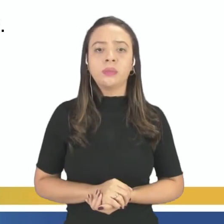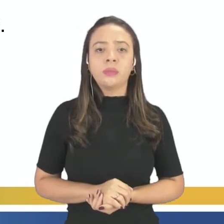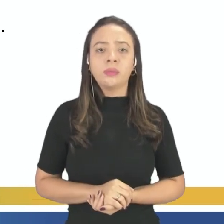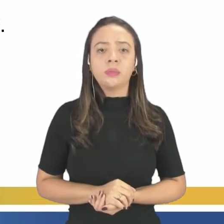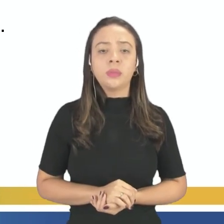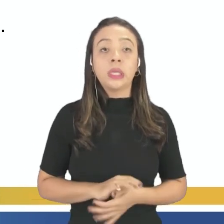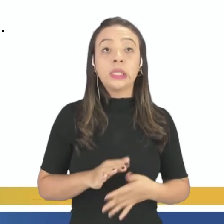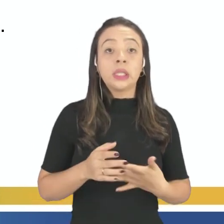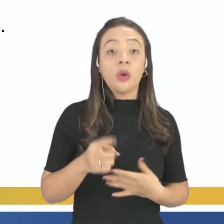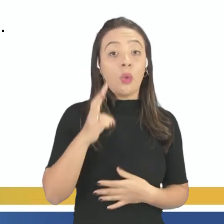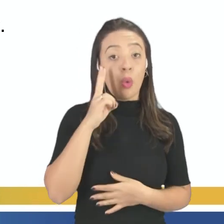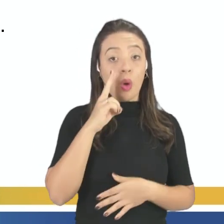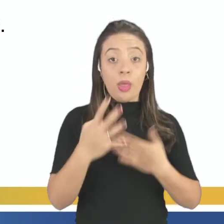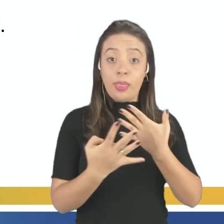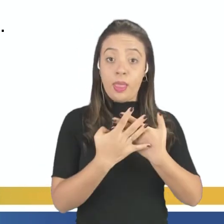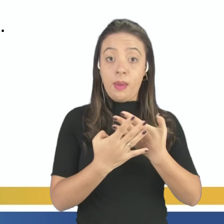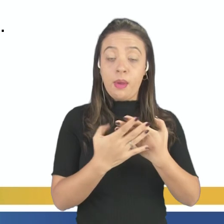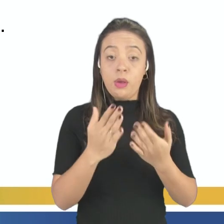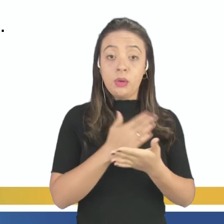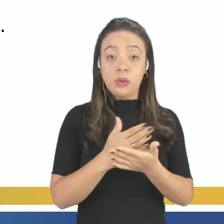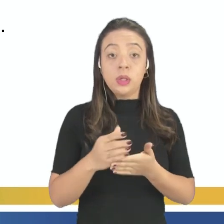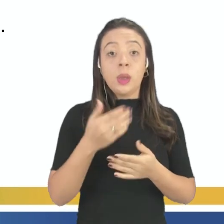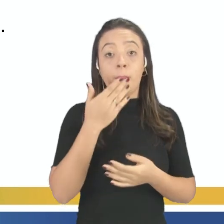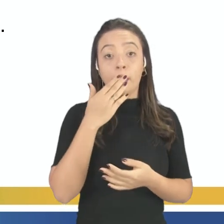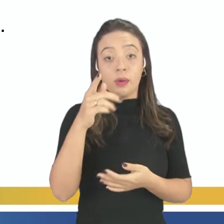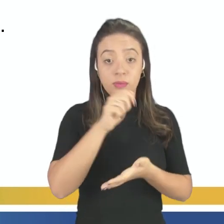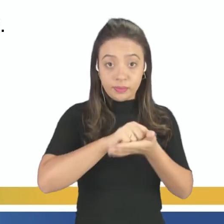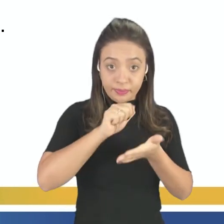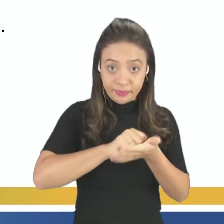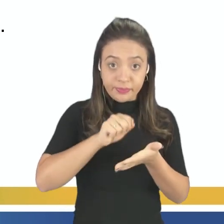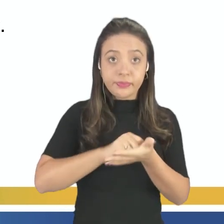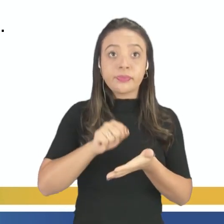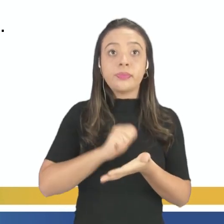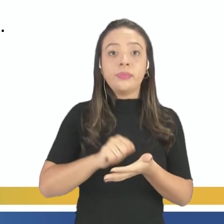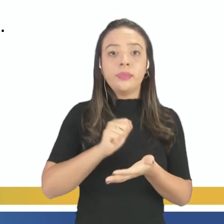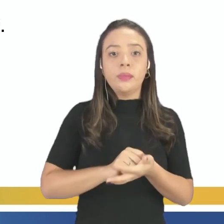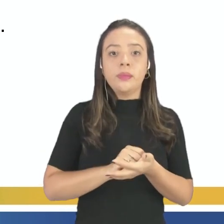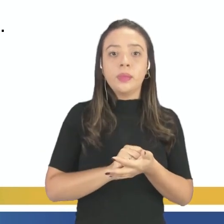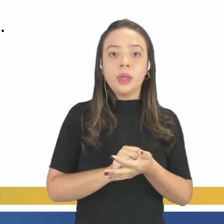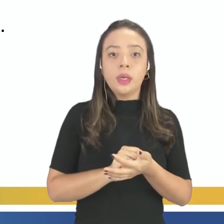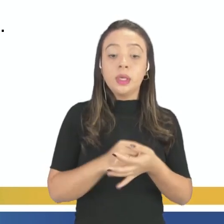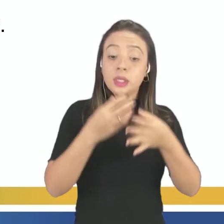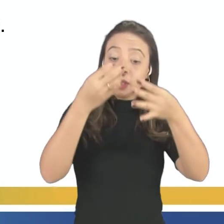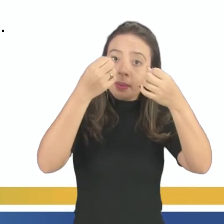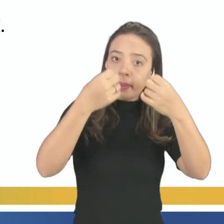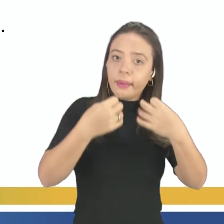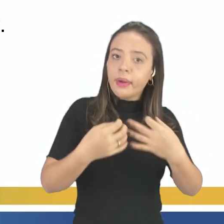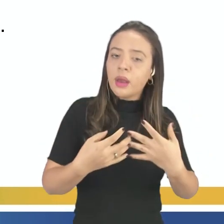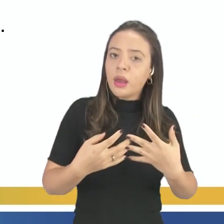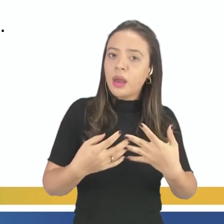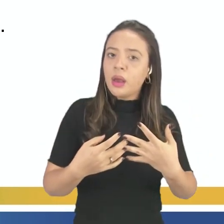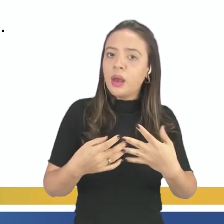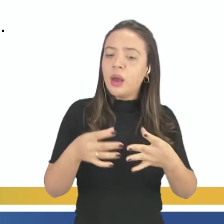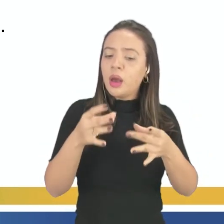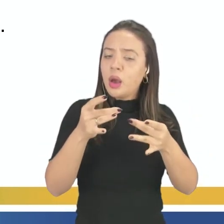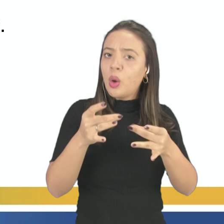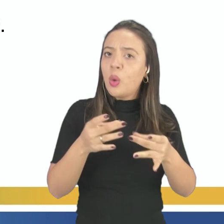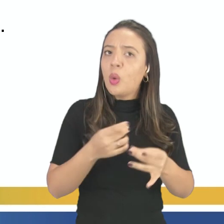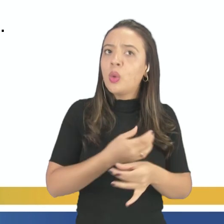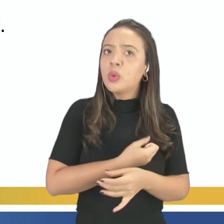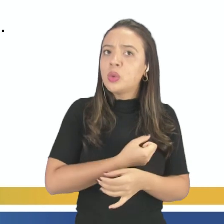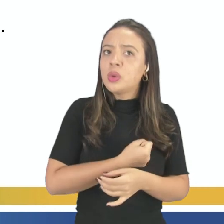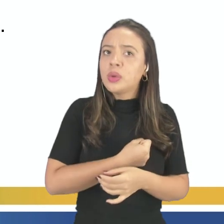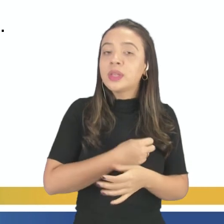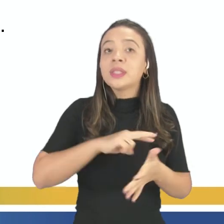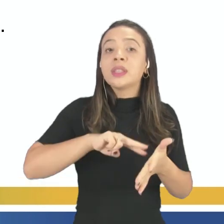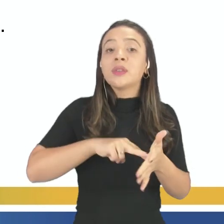lá naquela tabela inicial que eu pedi para vocês escreverem no caderno de vocês e decodificar esses valores numéricos. E ela